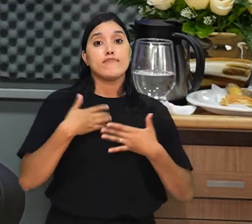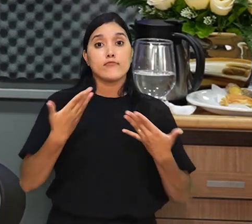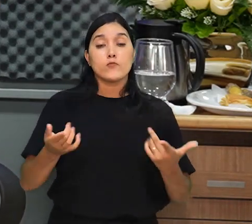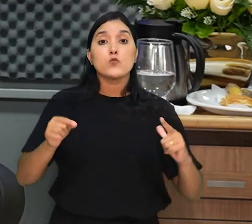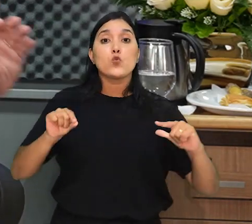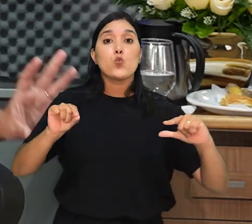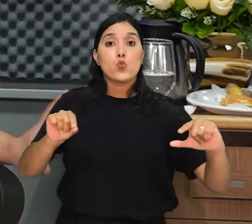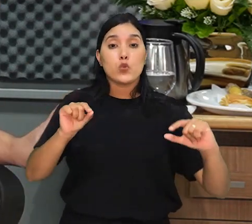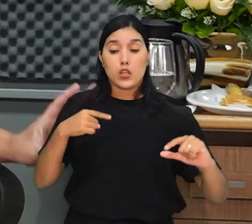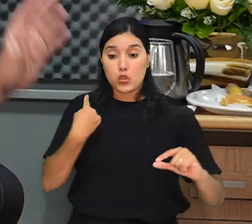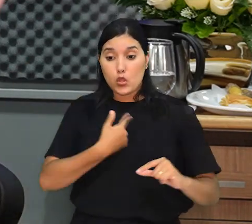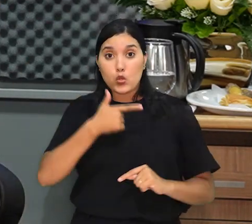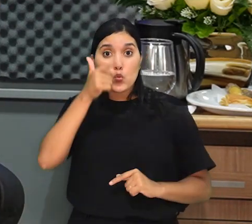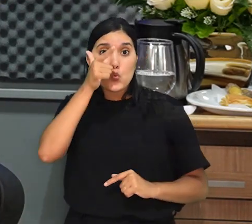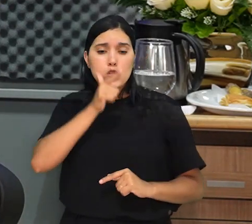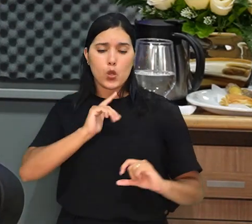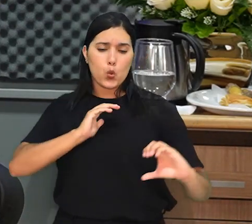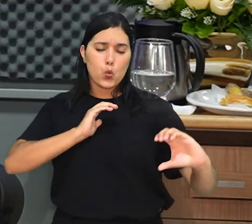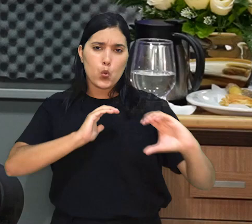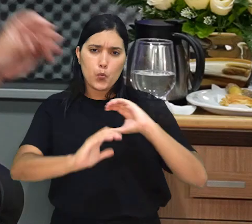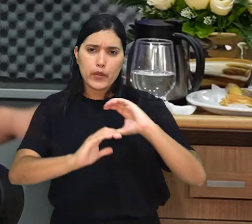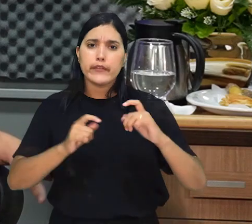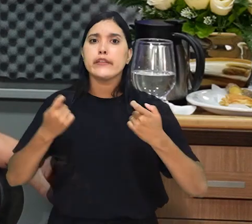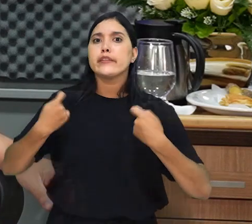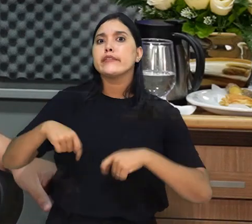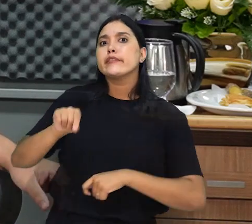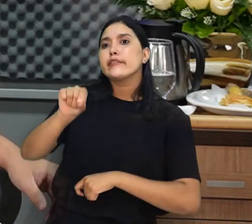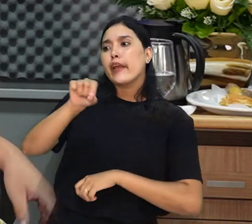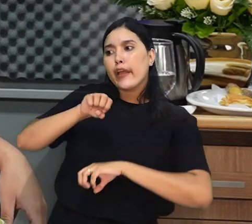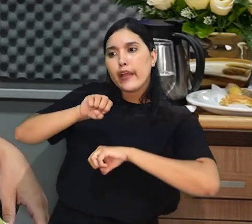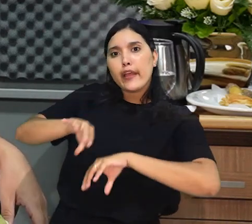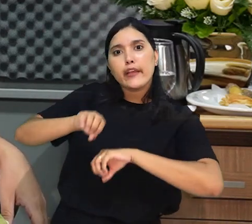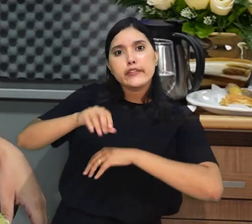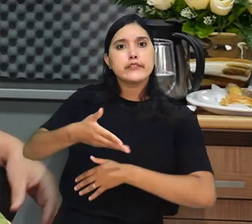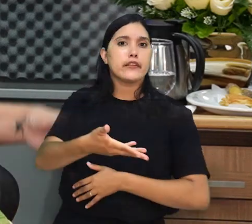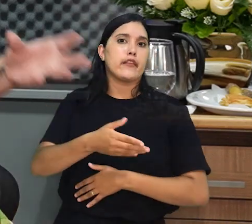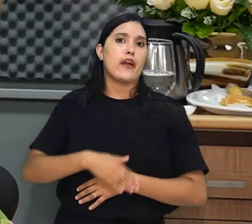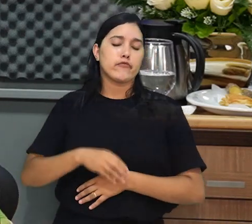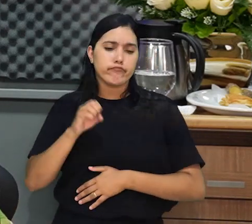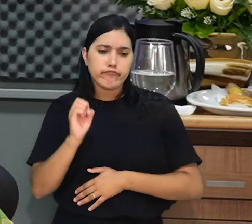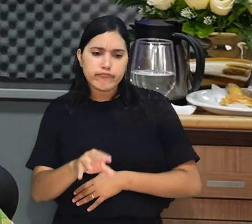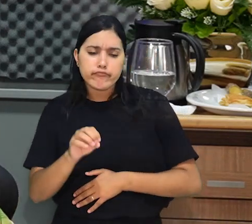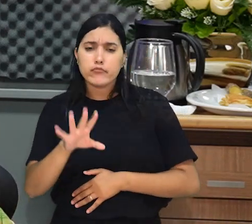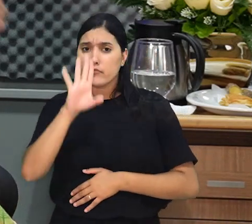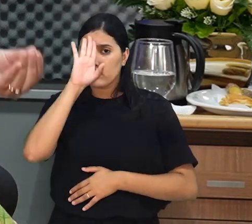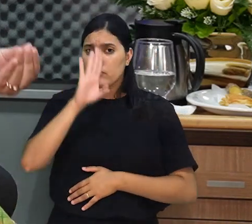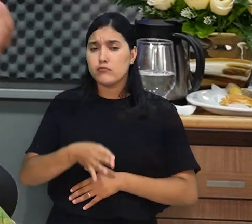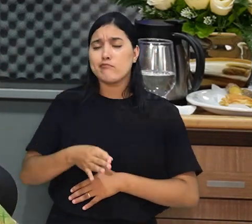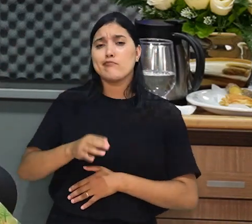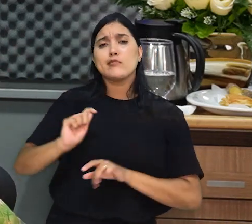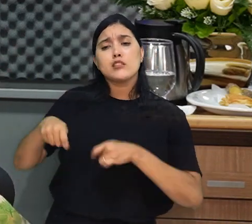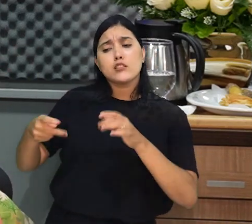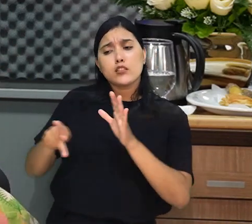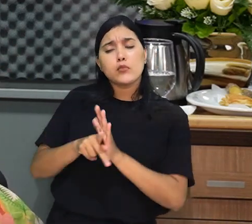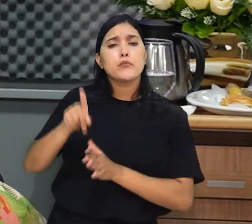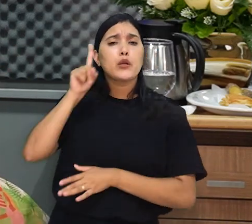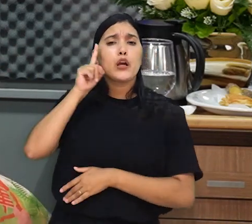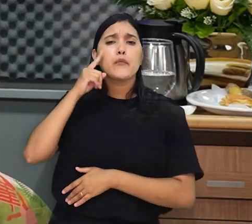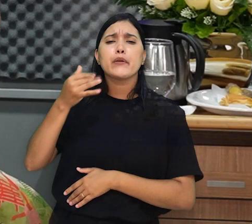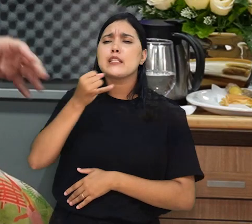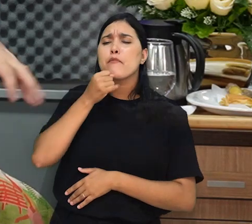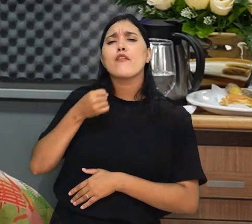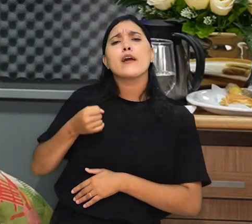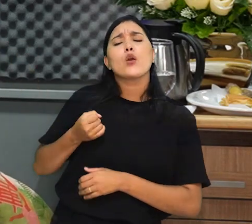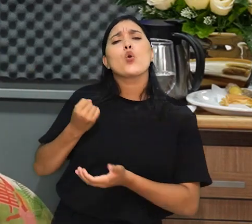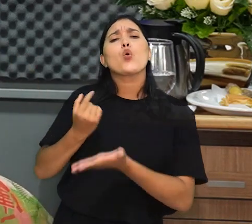vivo ainda. E aí ele já sabia o alfabeto manual e me ajudou bastante. Então, para a gente poder, né, ter essa comunicação, eu